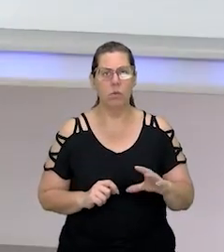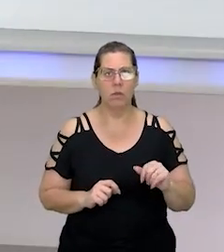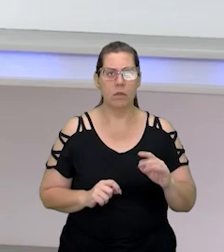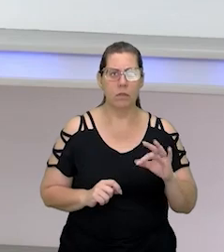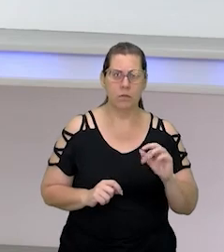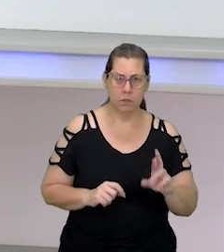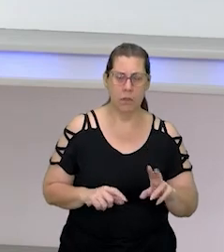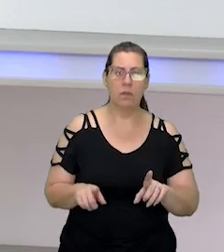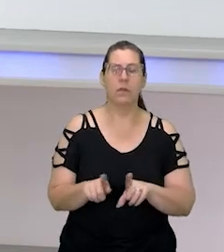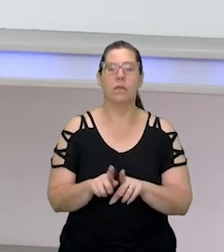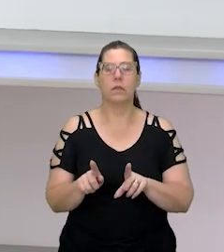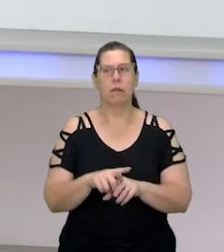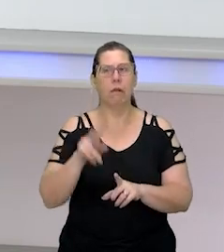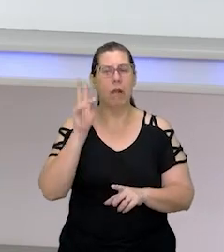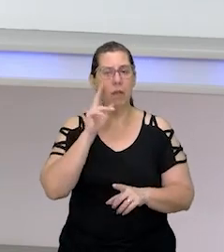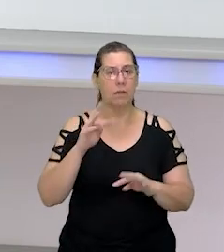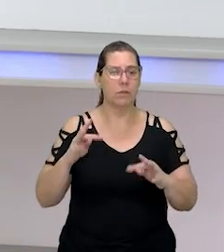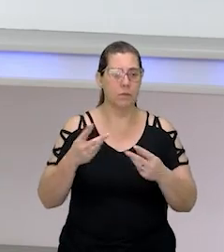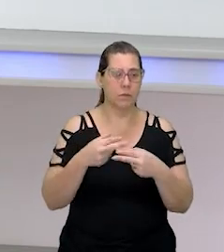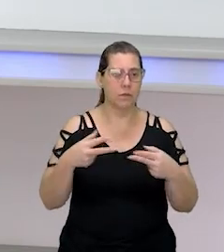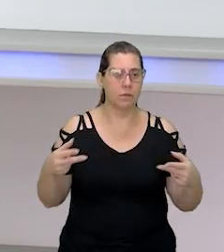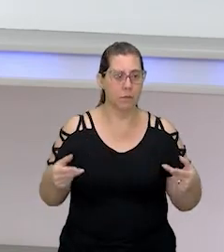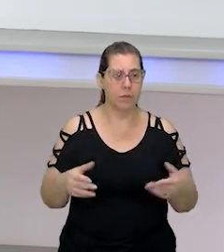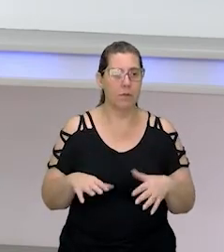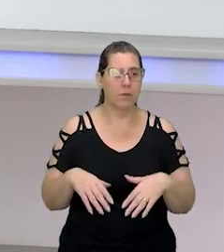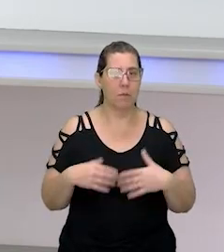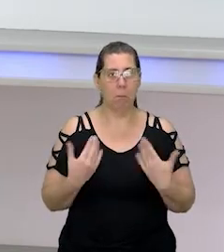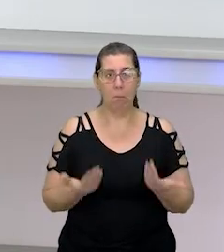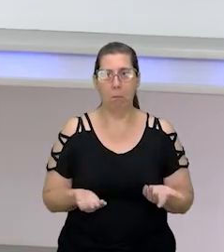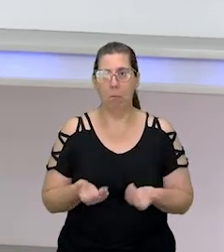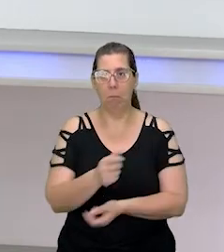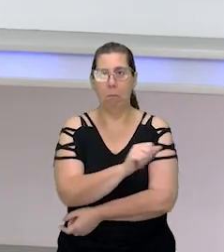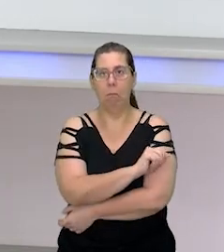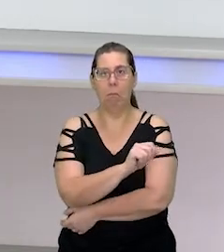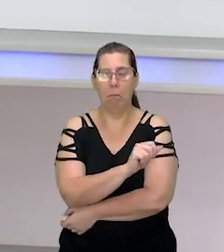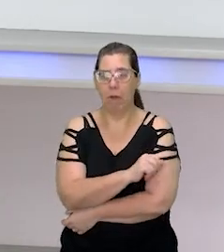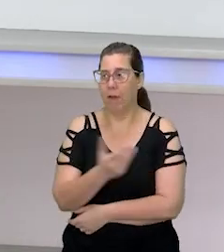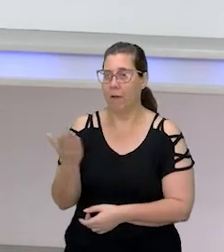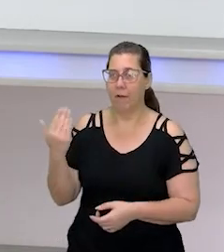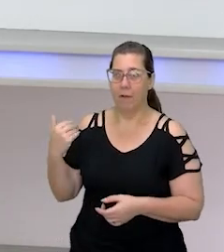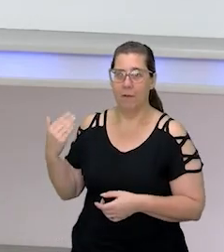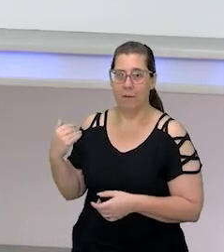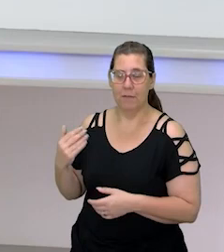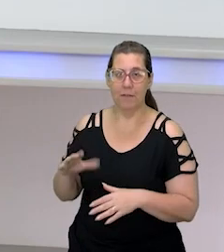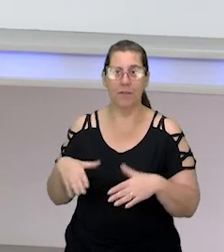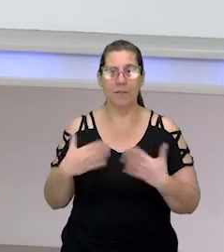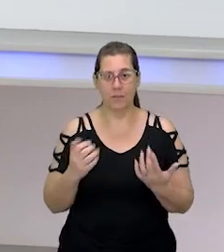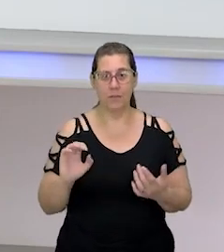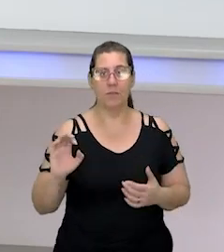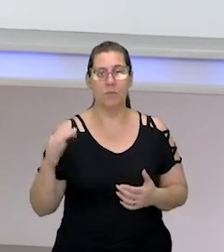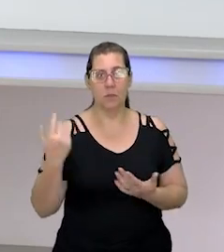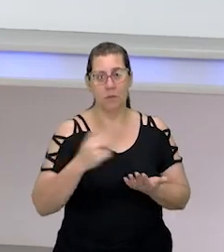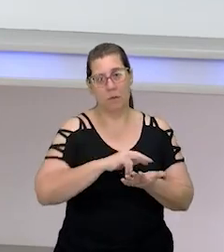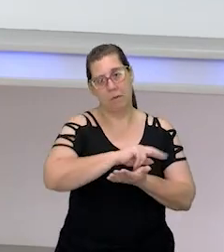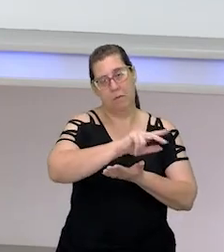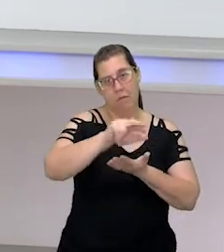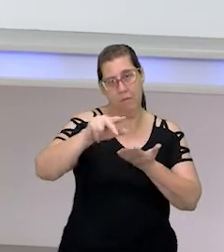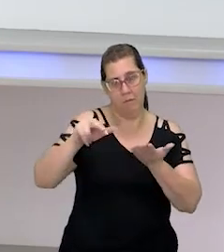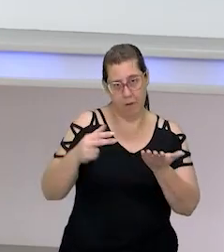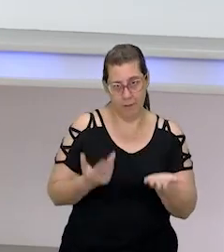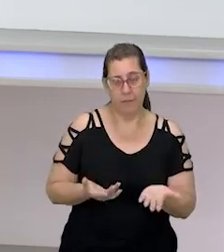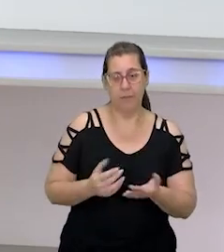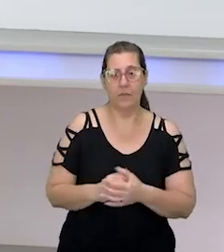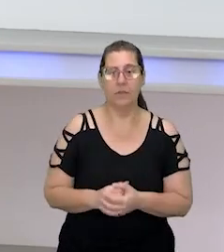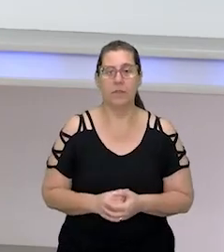efeitos especiais. A gente vem falando aí nas sequências das aulas anteriores sobre esses efeitos, diversos efeitos